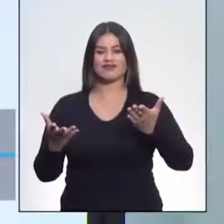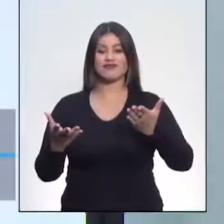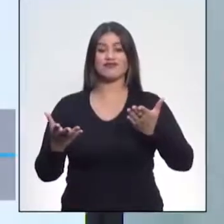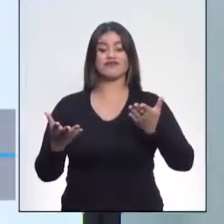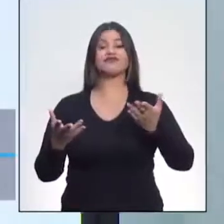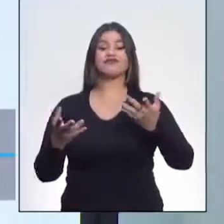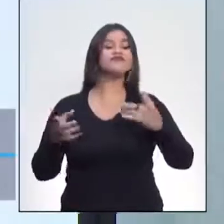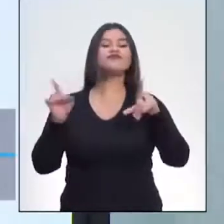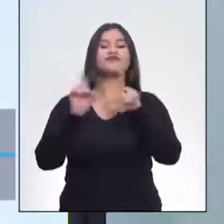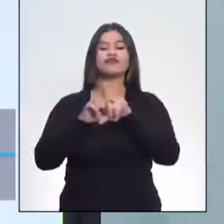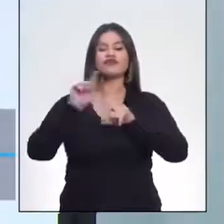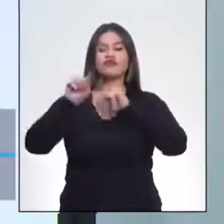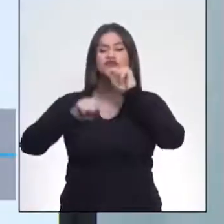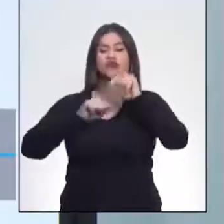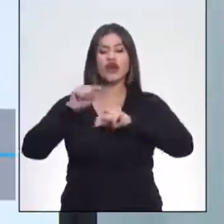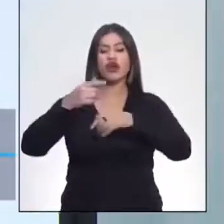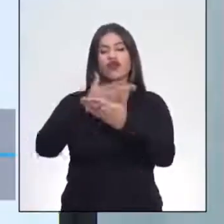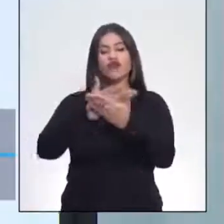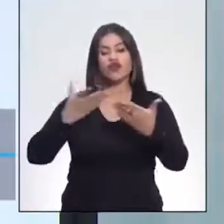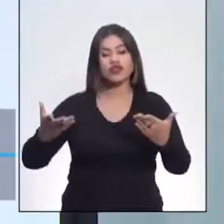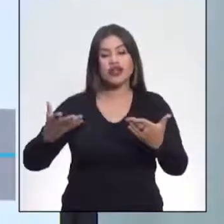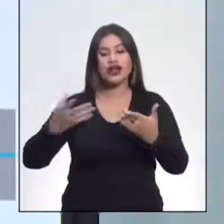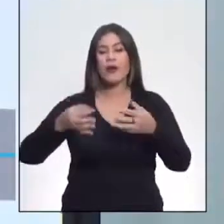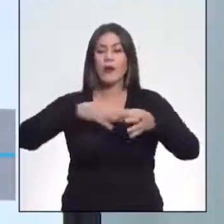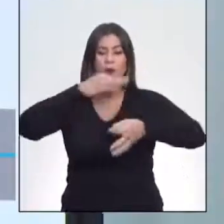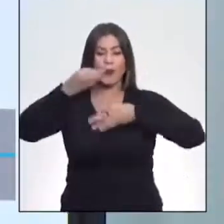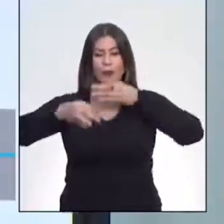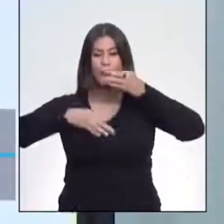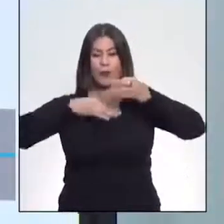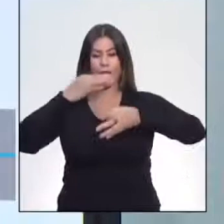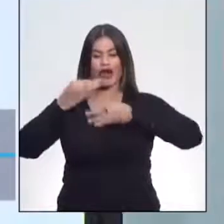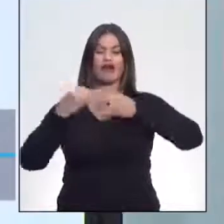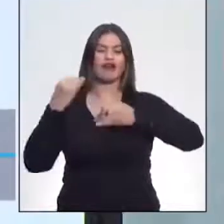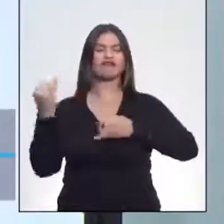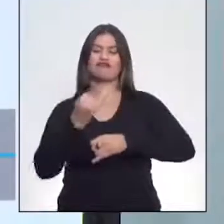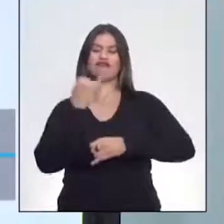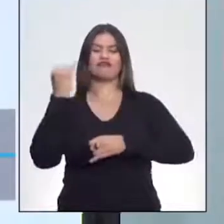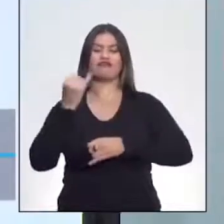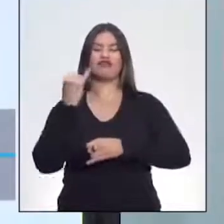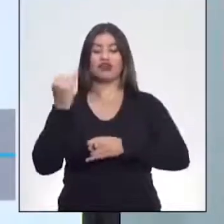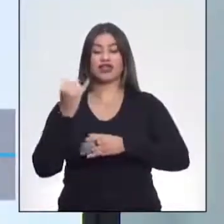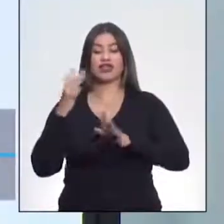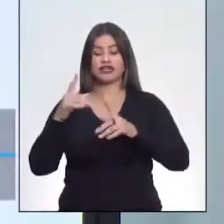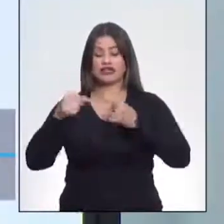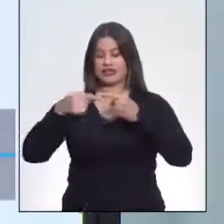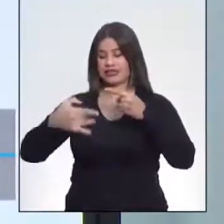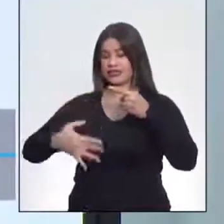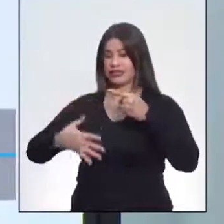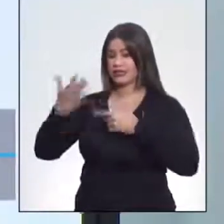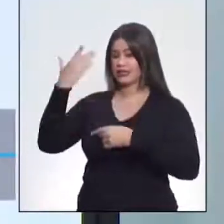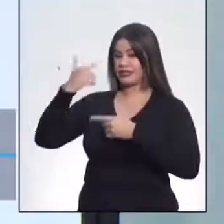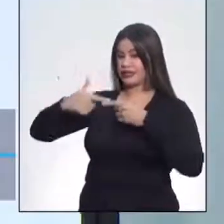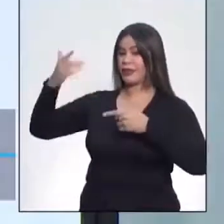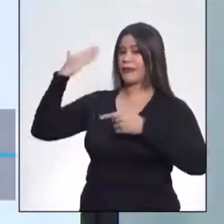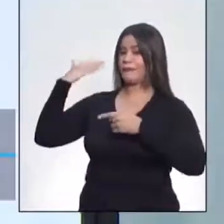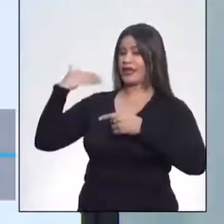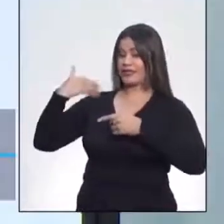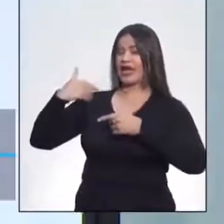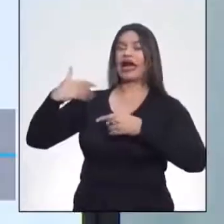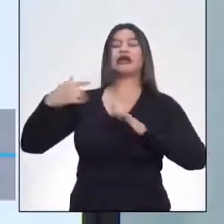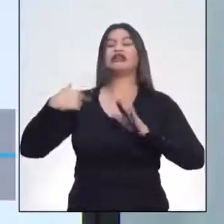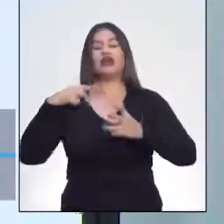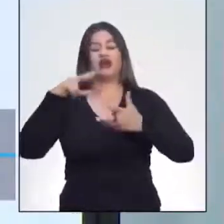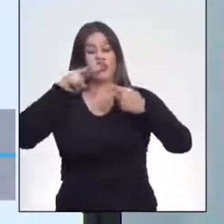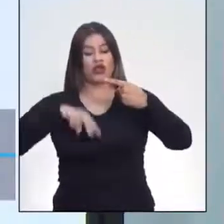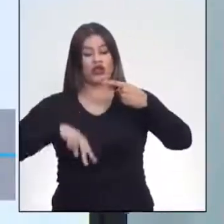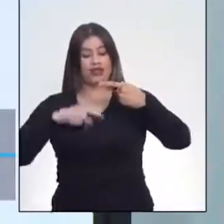as observações que vocês fazem para nós é muito valiosa né o semana passada eu até li algo assim que o aluno fala mais por quê que eu precisava